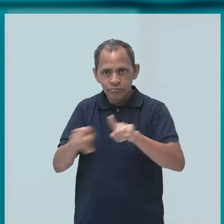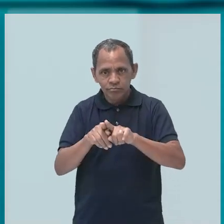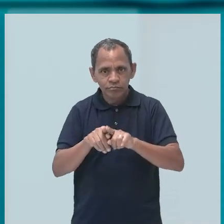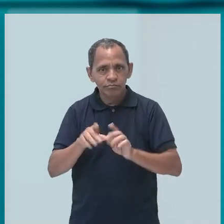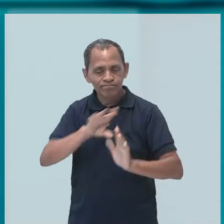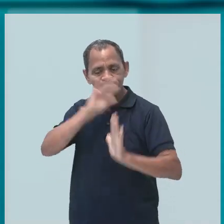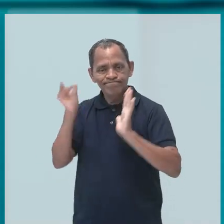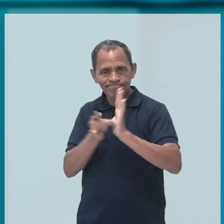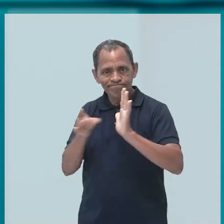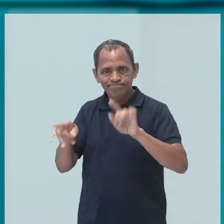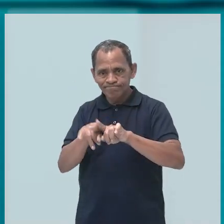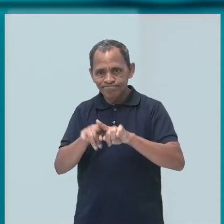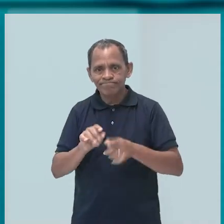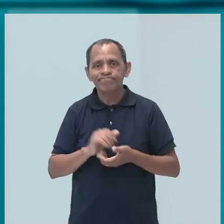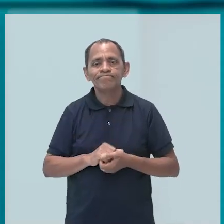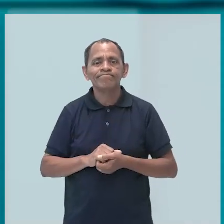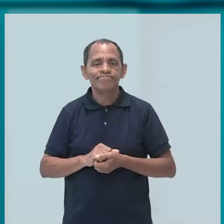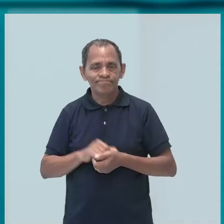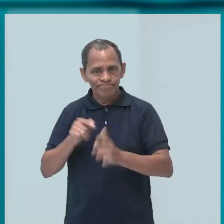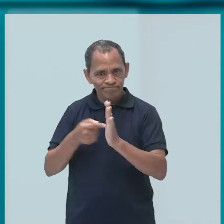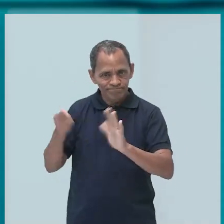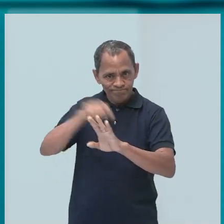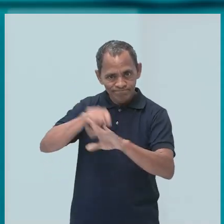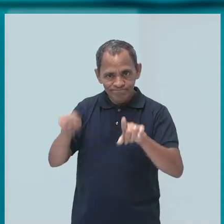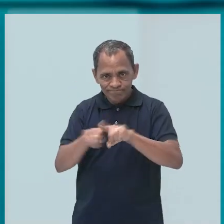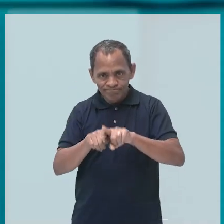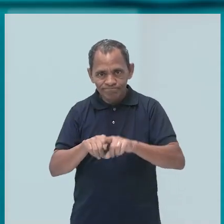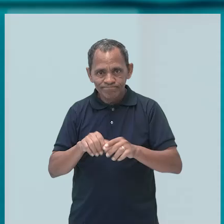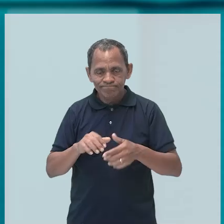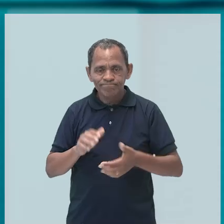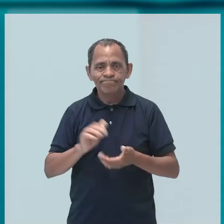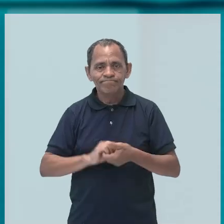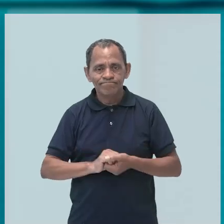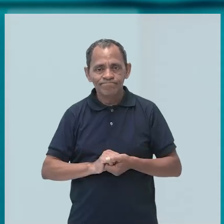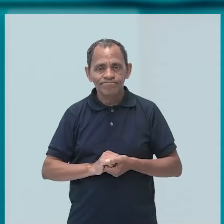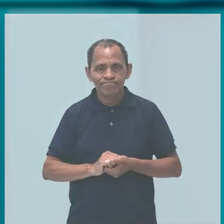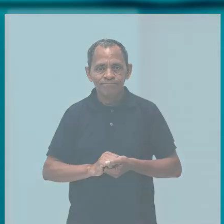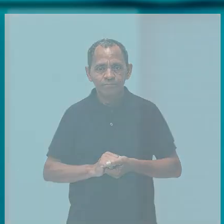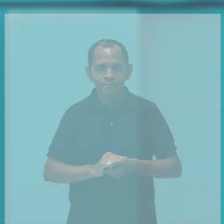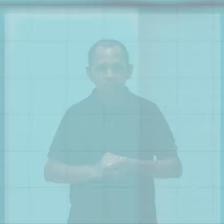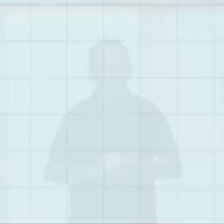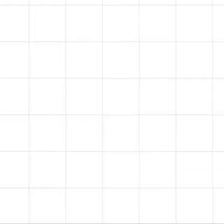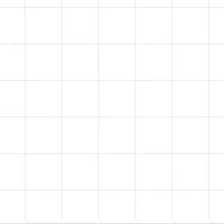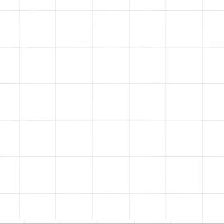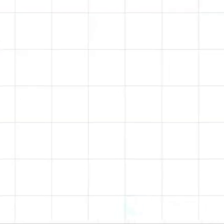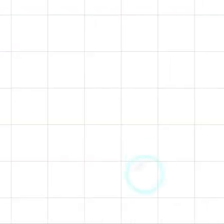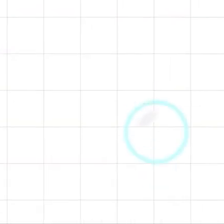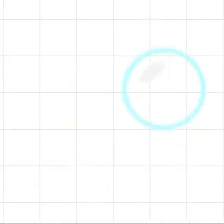personificação, de uma metáfora, de um polissíndeto e assim por diante.